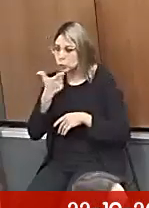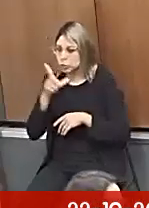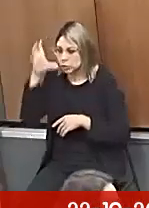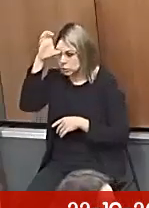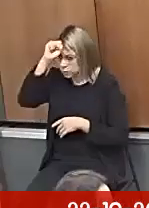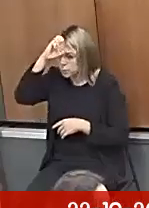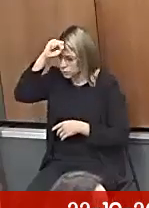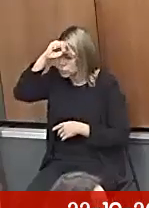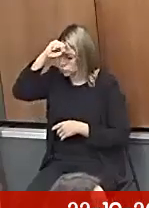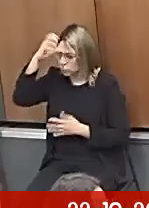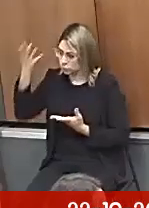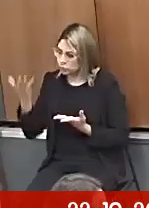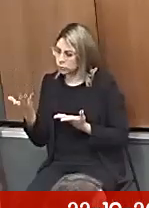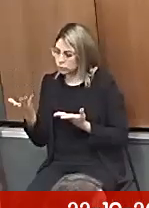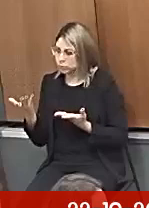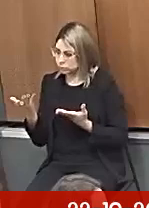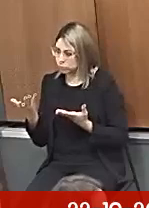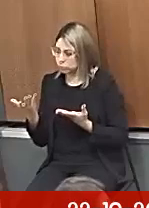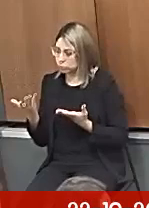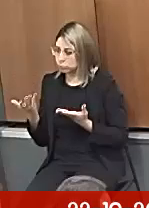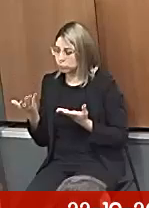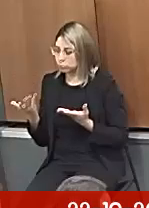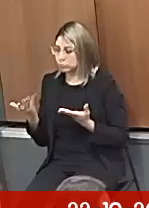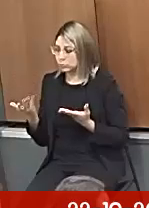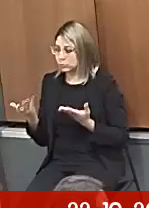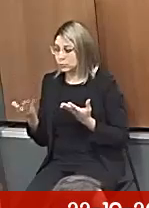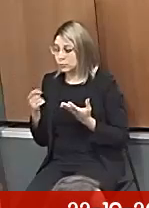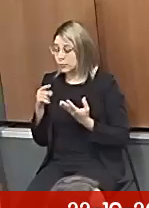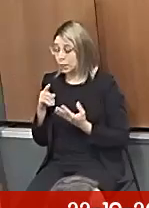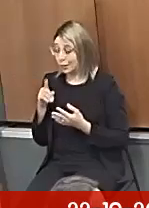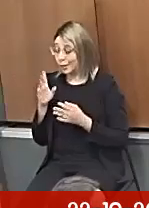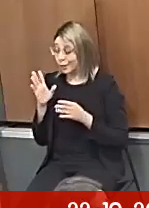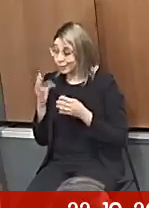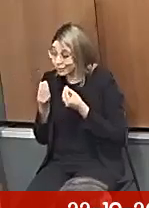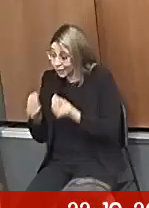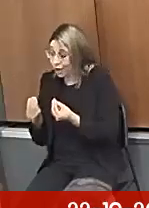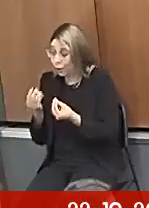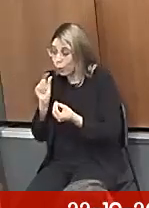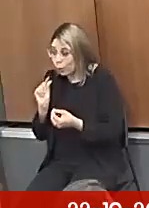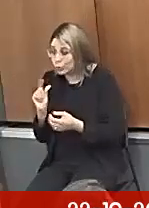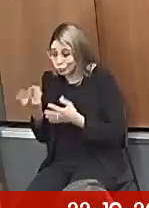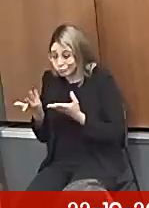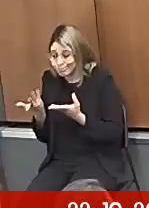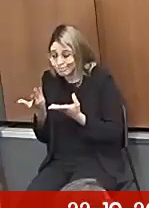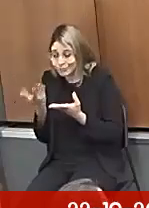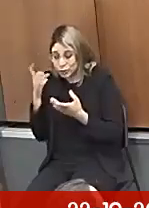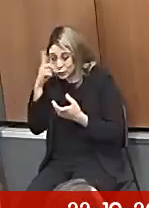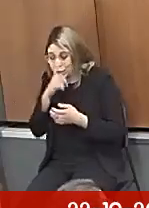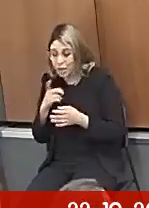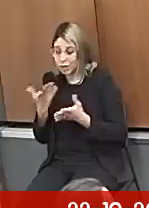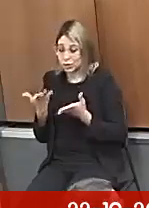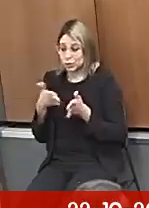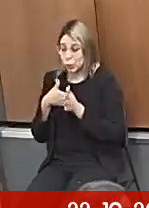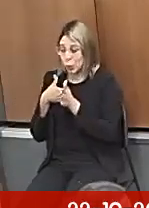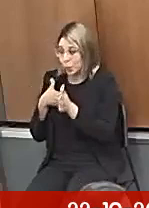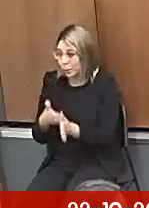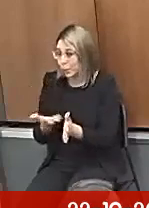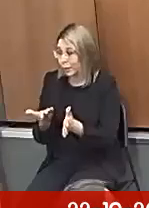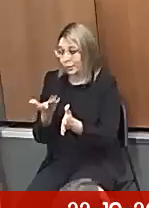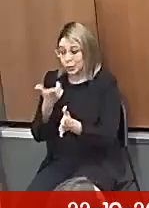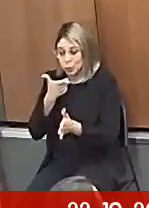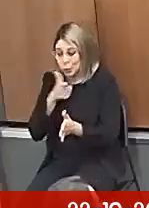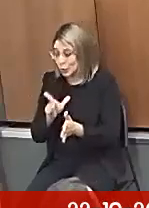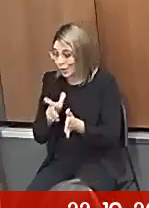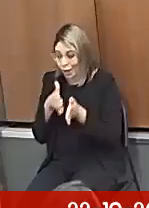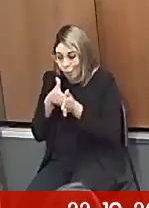de aprendizado e que não proporciona a ele um acompanhamento da